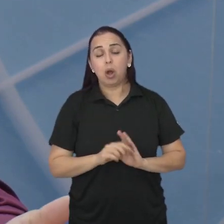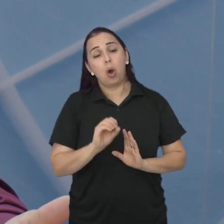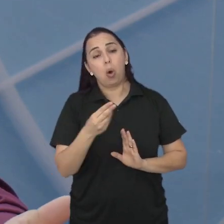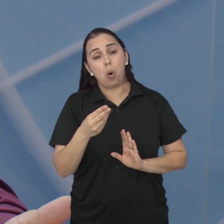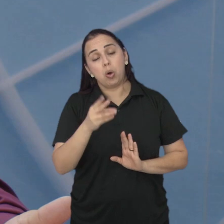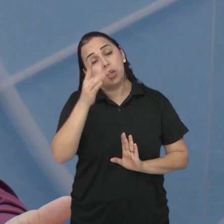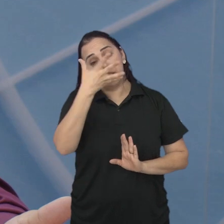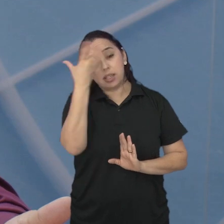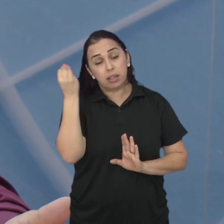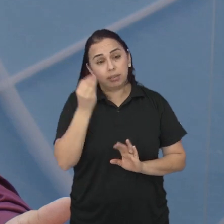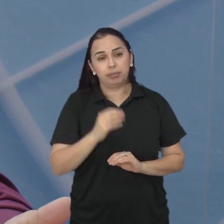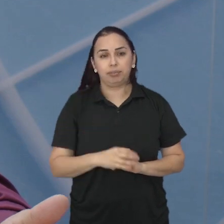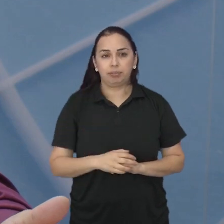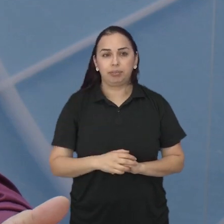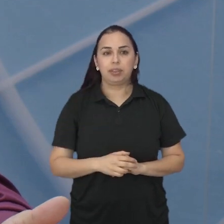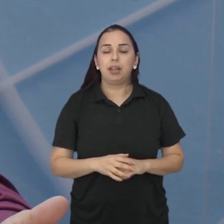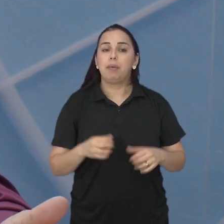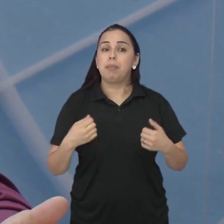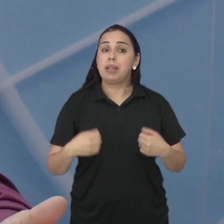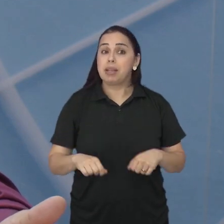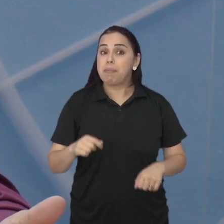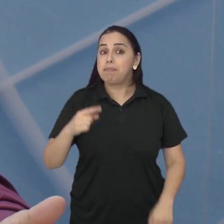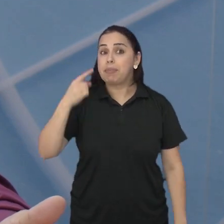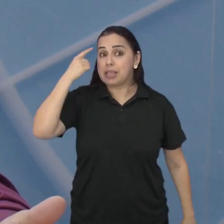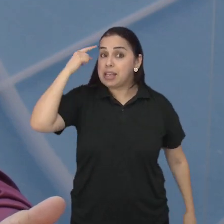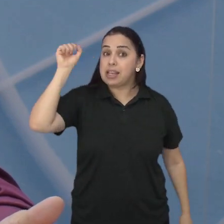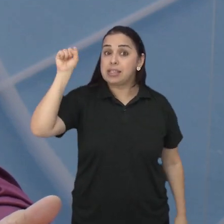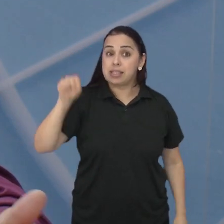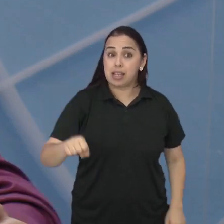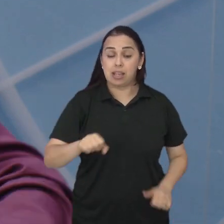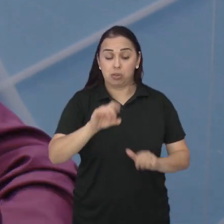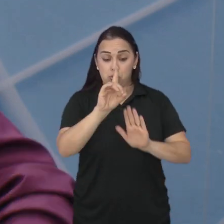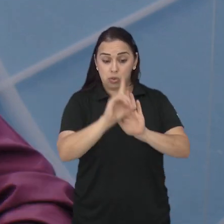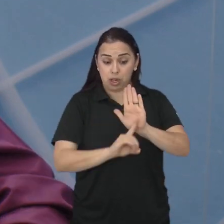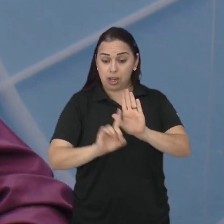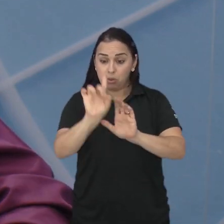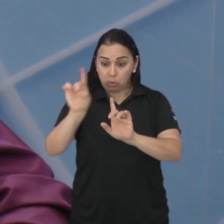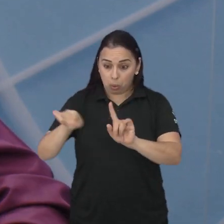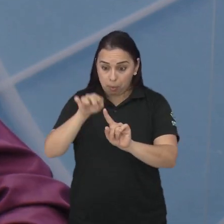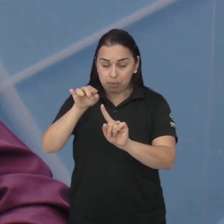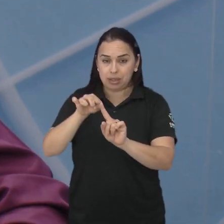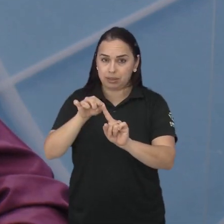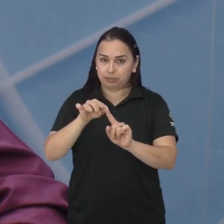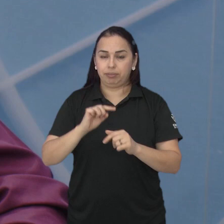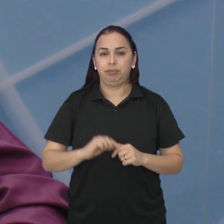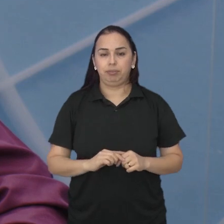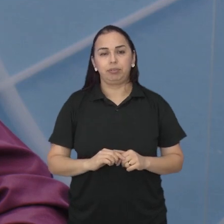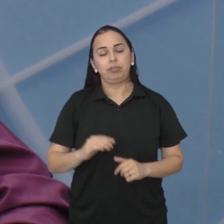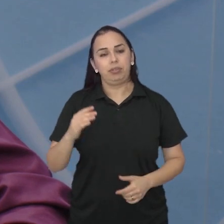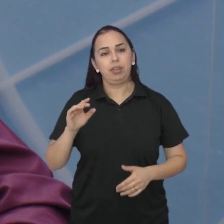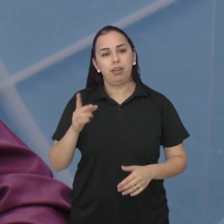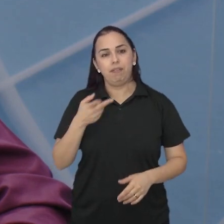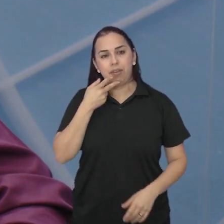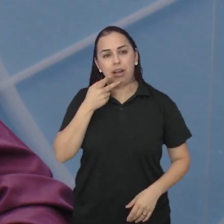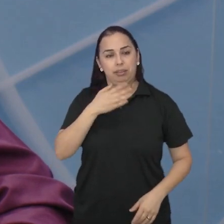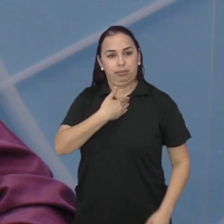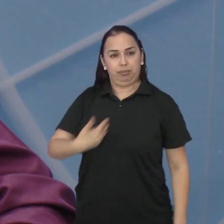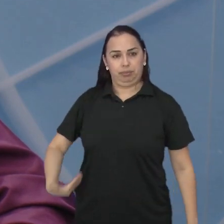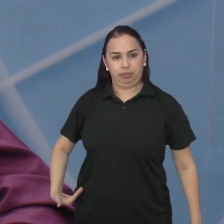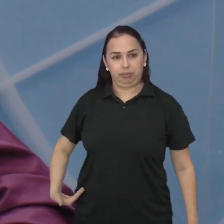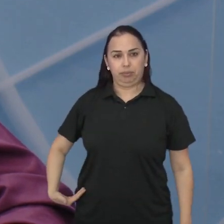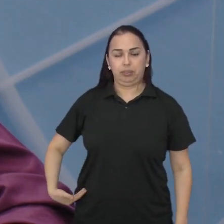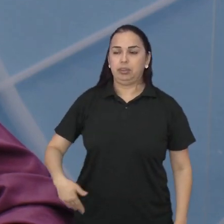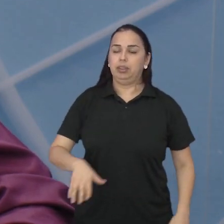esqueceu. Então tem que ser pensado, sim. E quando a gente fala, né, dos órgãos públicos, até a gente saber